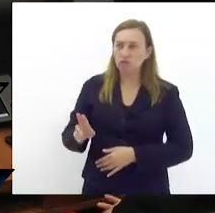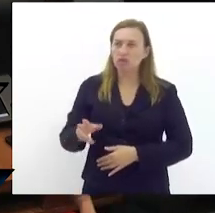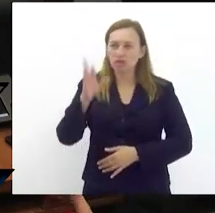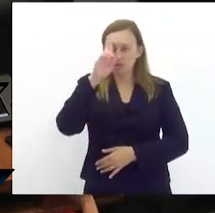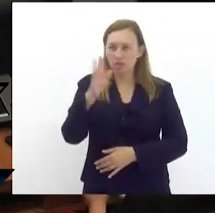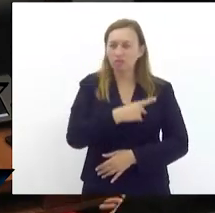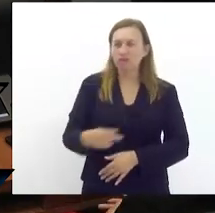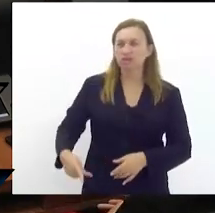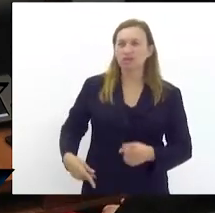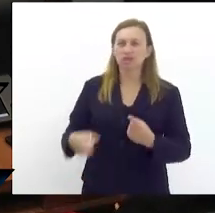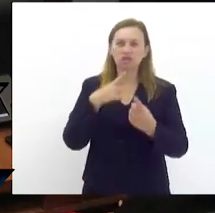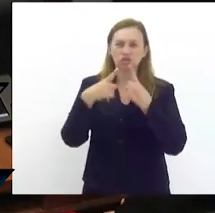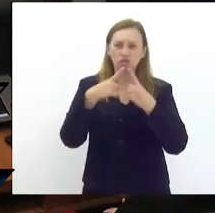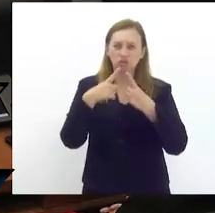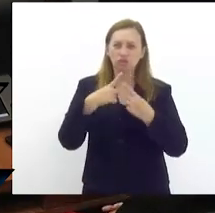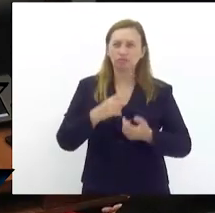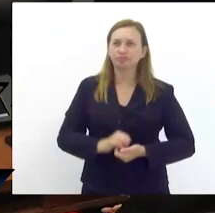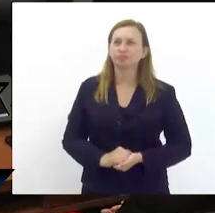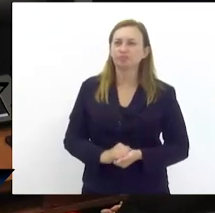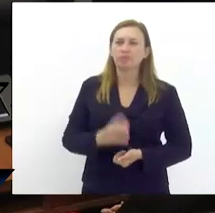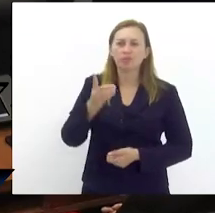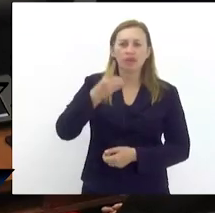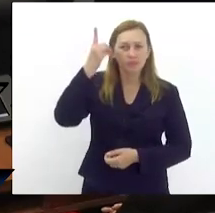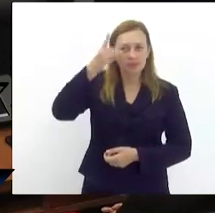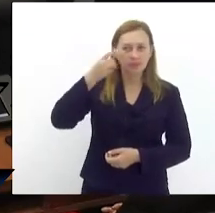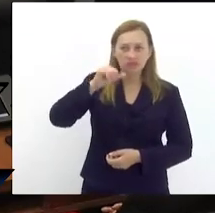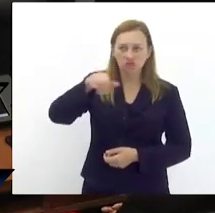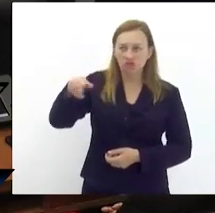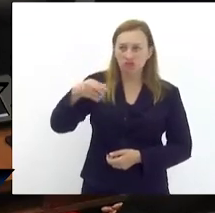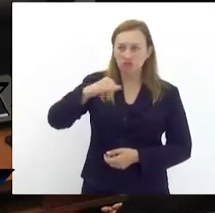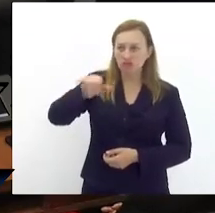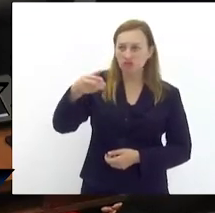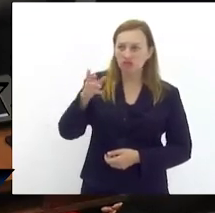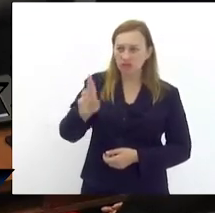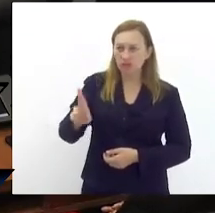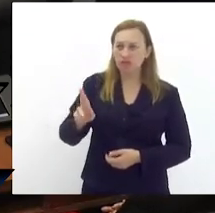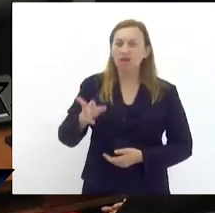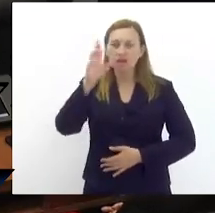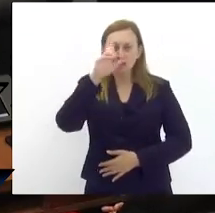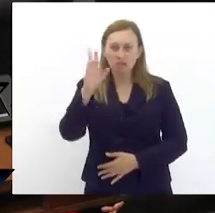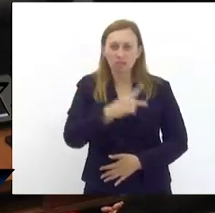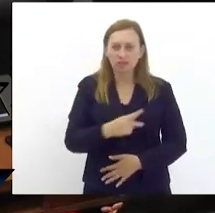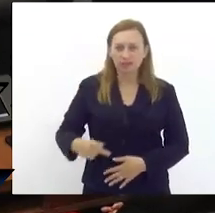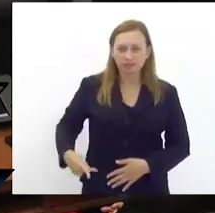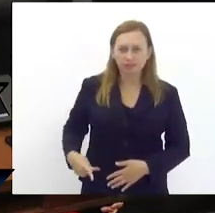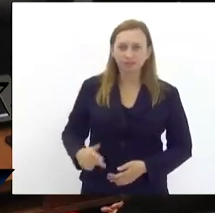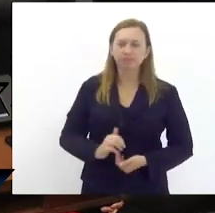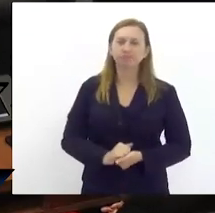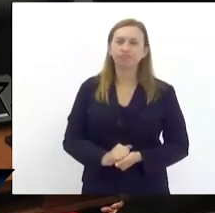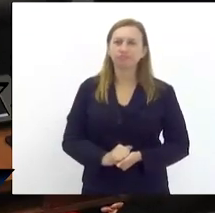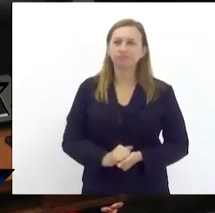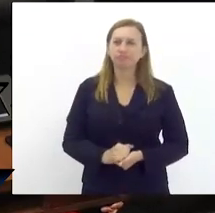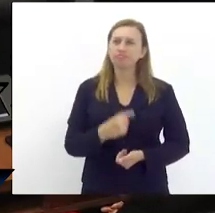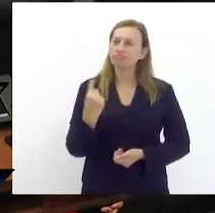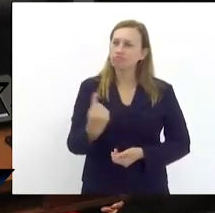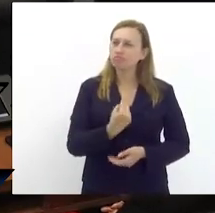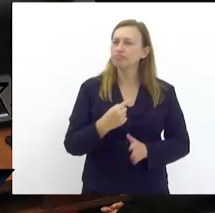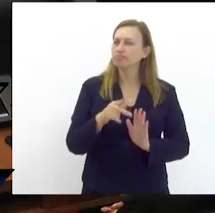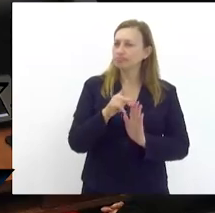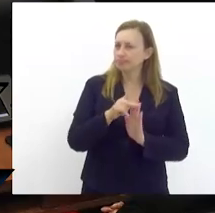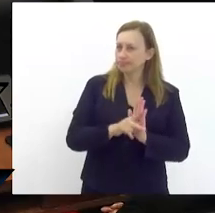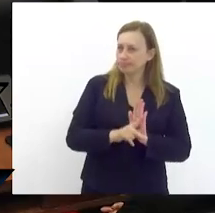vai discutir o deputado senhor presidente esse nosso projeto